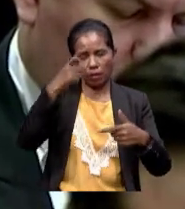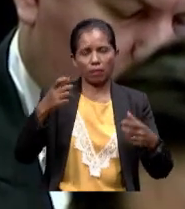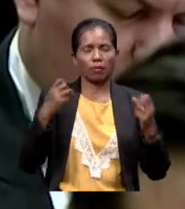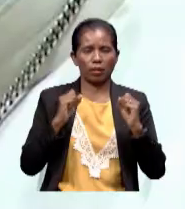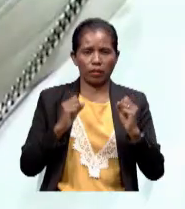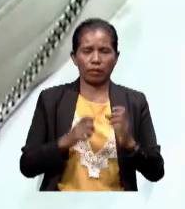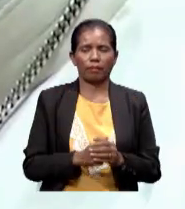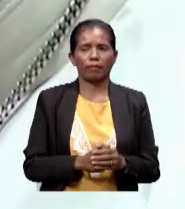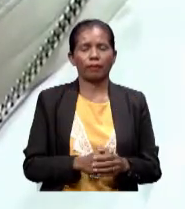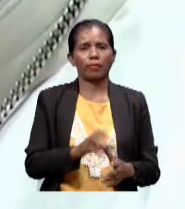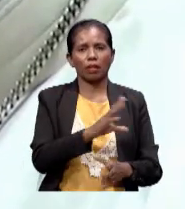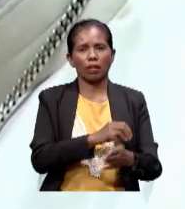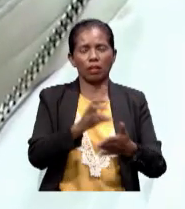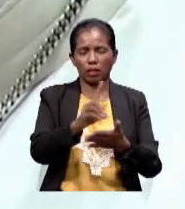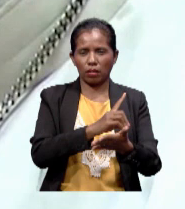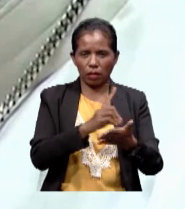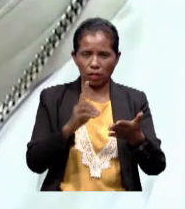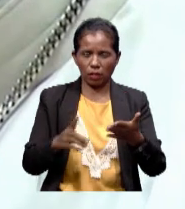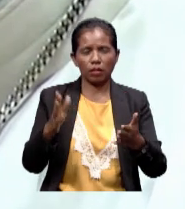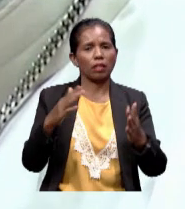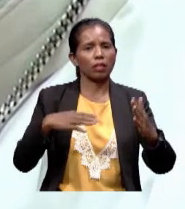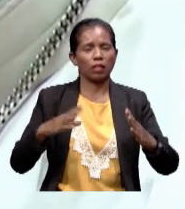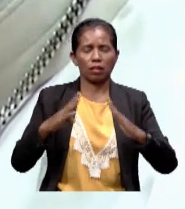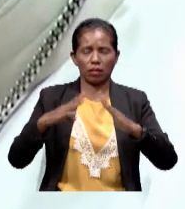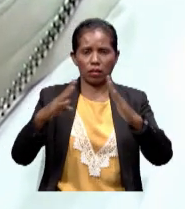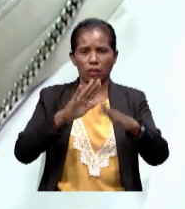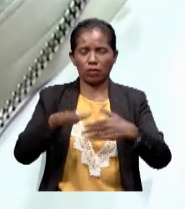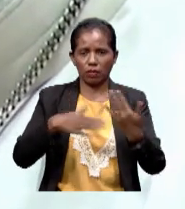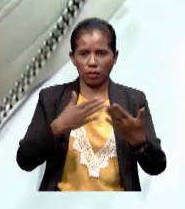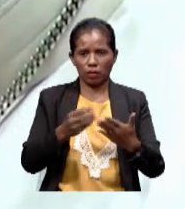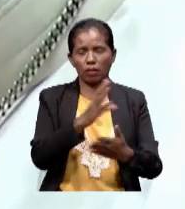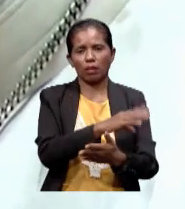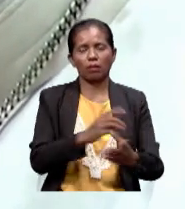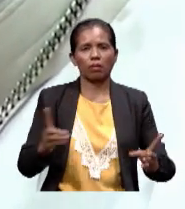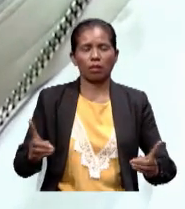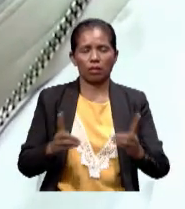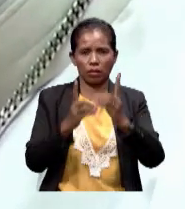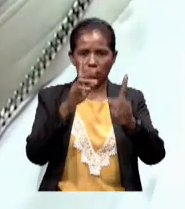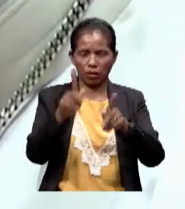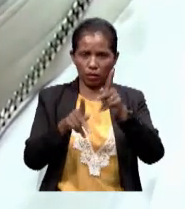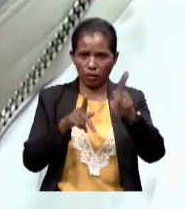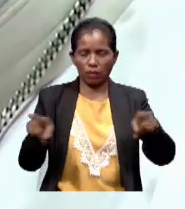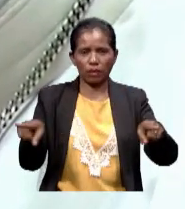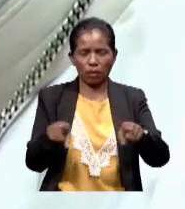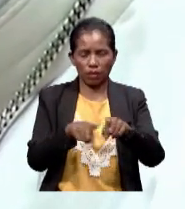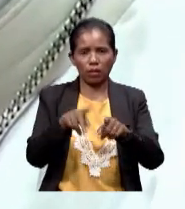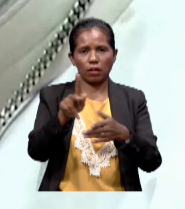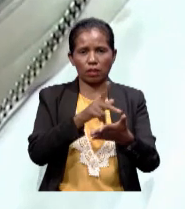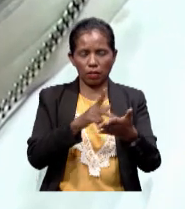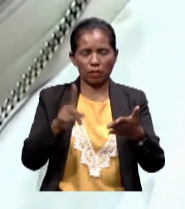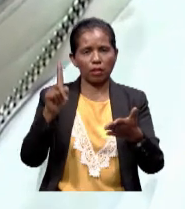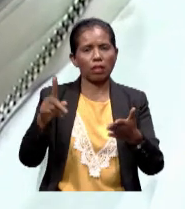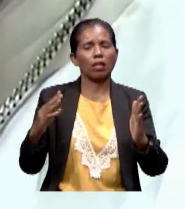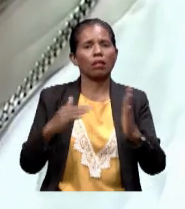No destruição indiscriminada iha cidade hotu, no iha are luan barak ha soro cidadão, ne hanesan crime ida contra